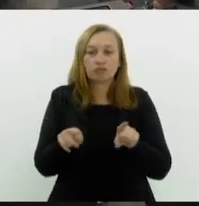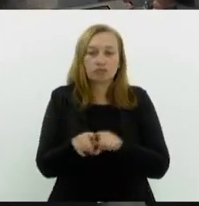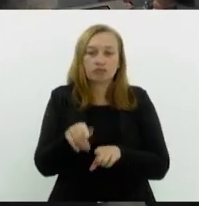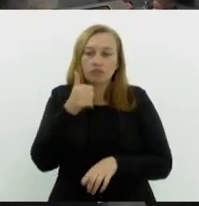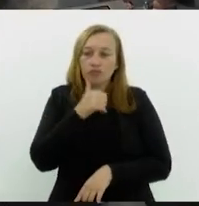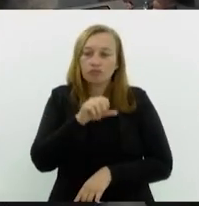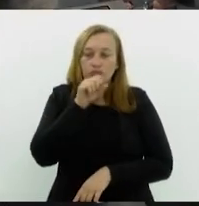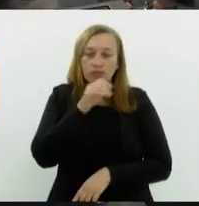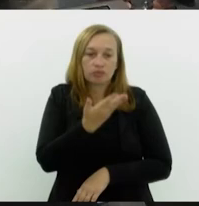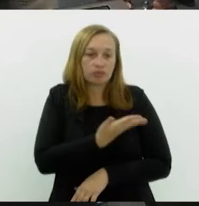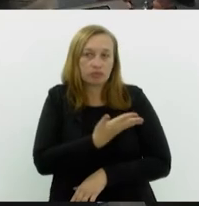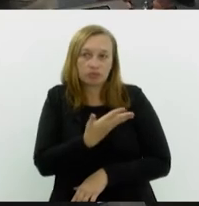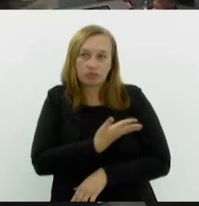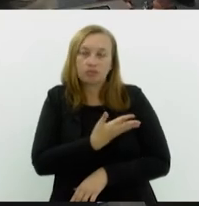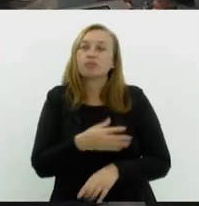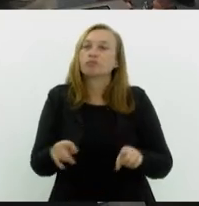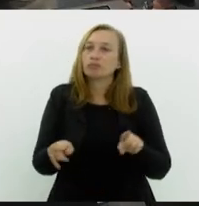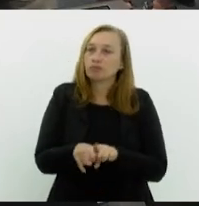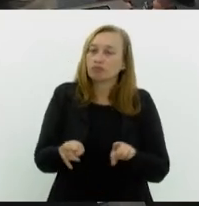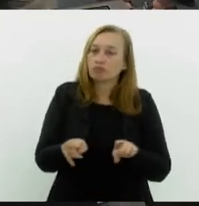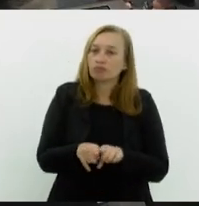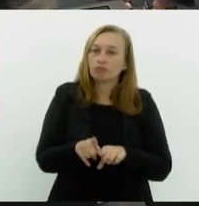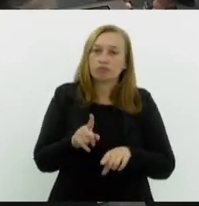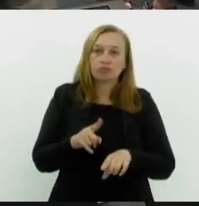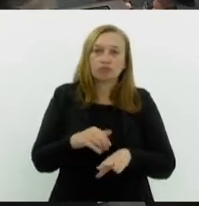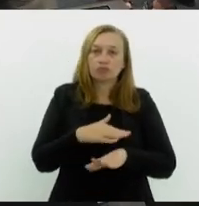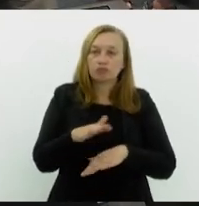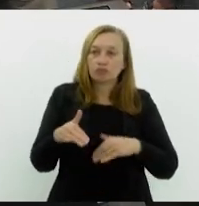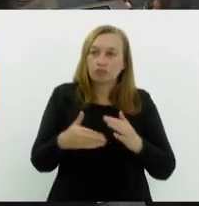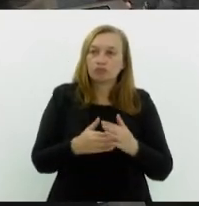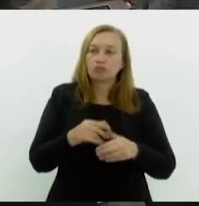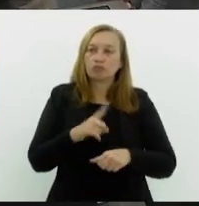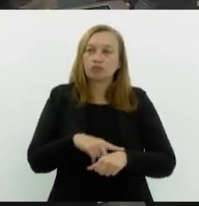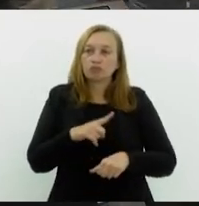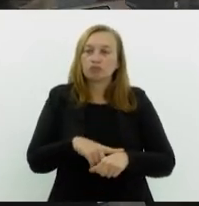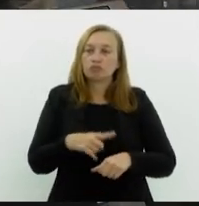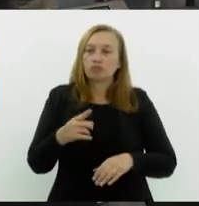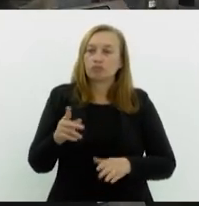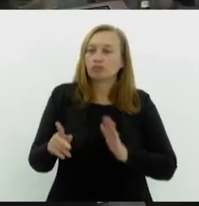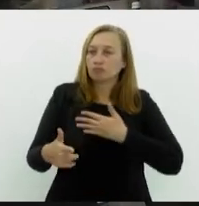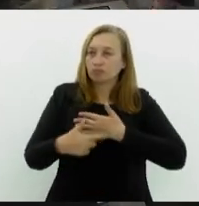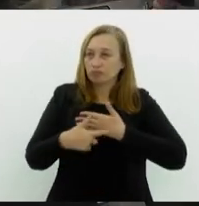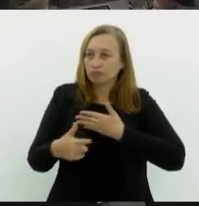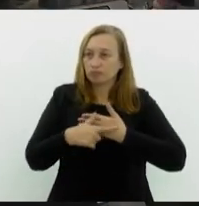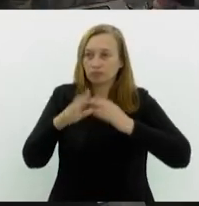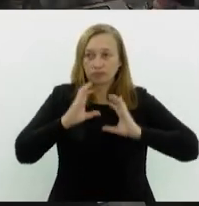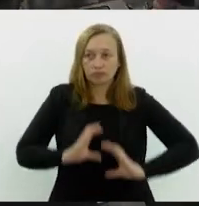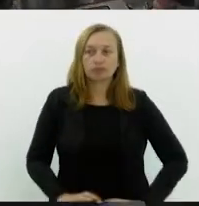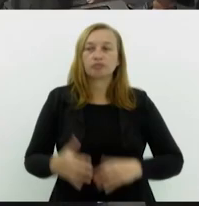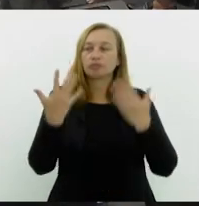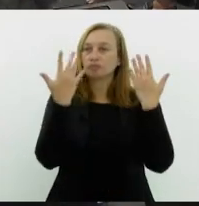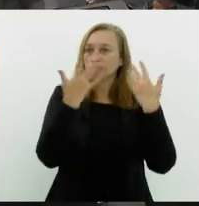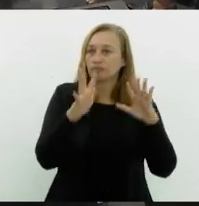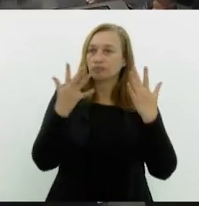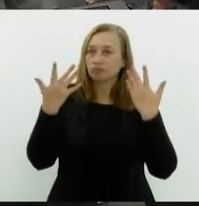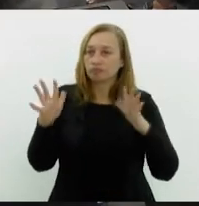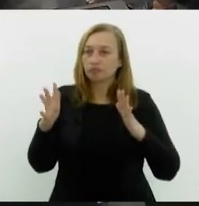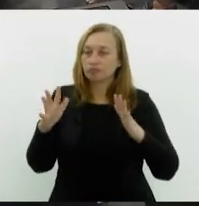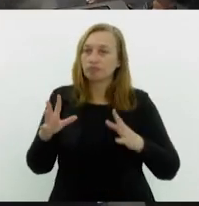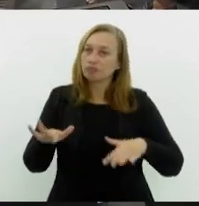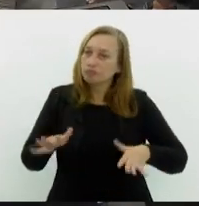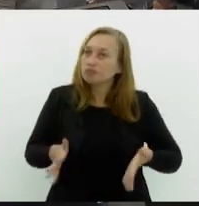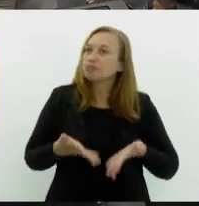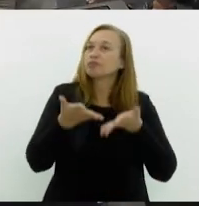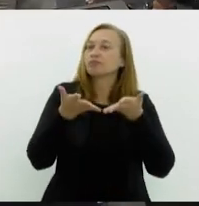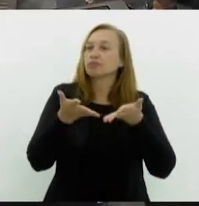como amiga. Faz isso o tempo inteiro no seu papel de cidadã. Então, parabéns a Vossa Excelência pela